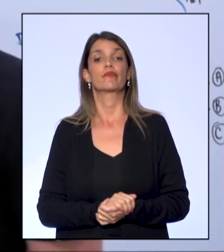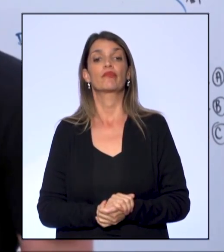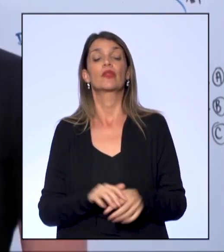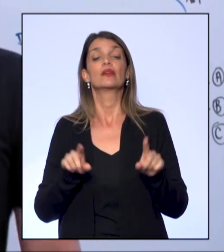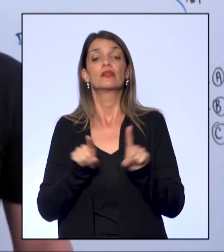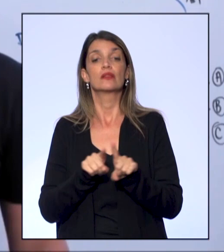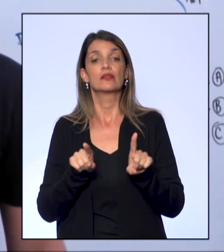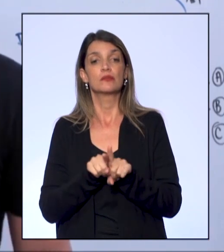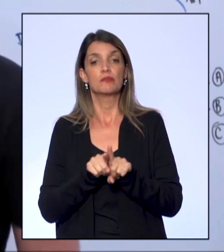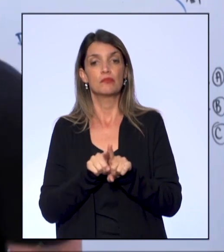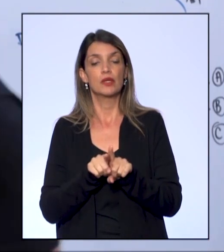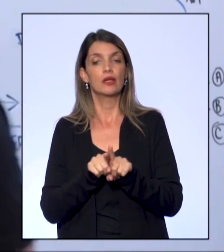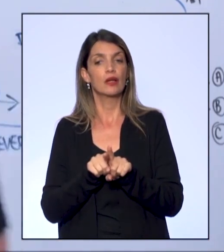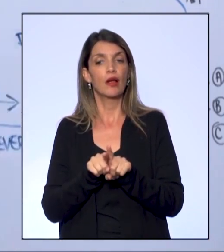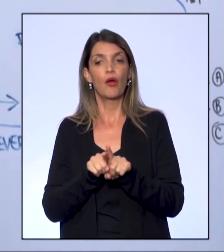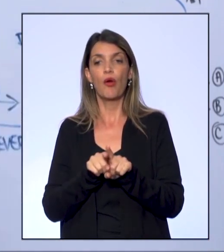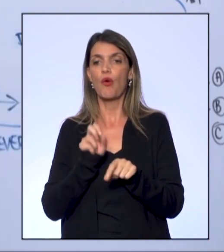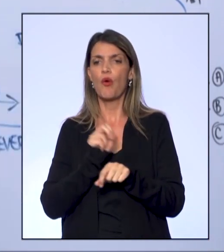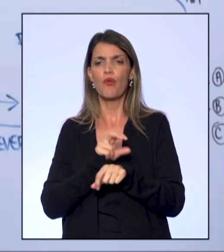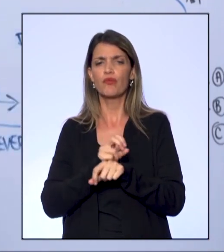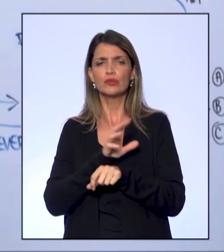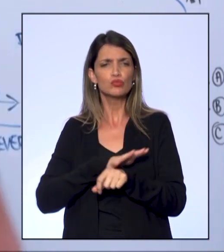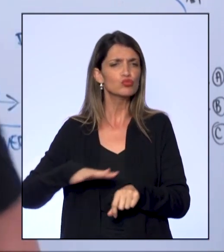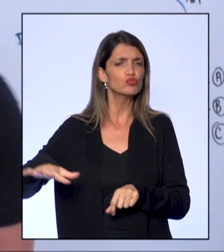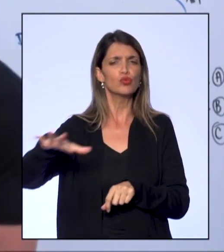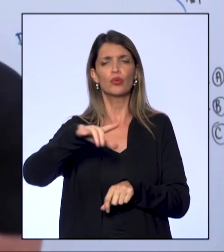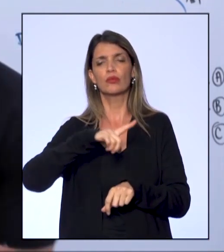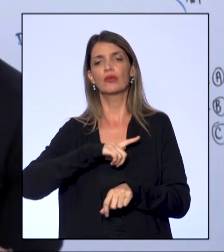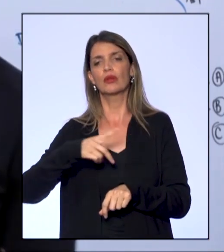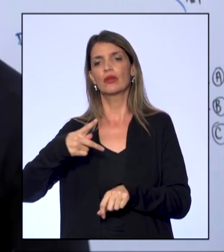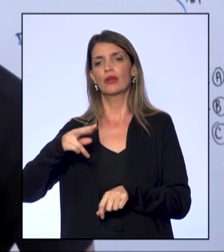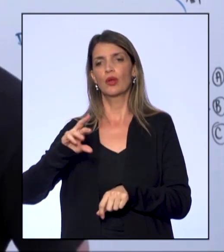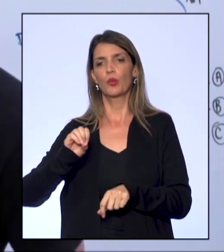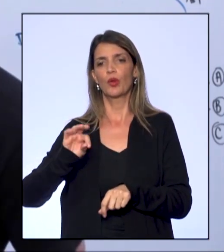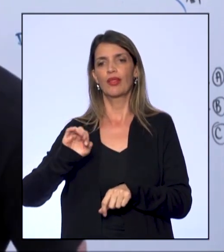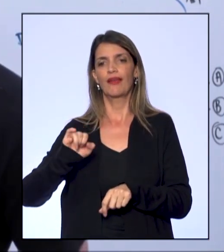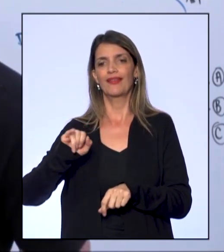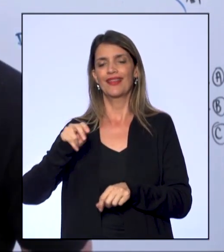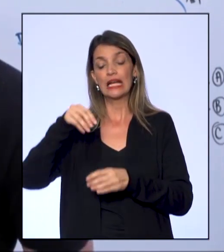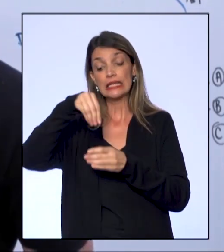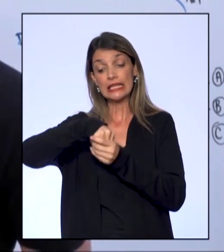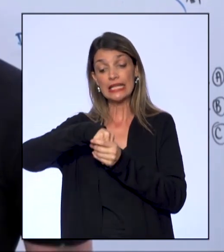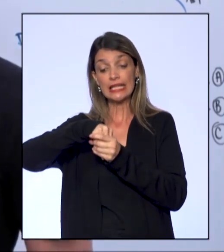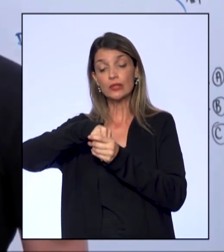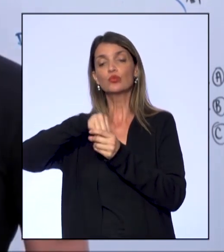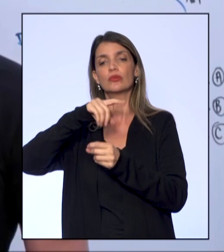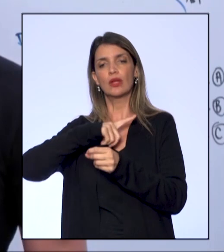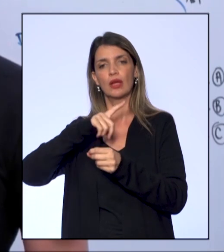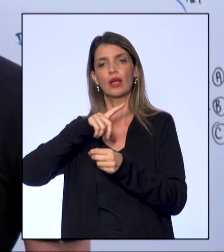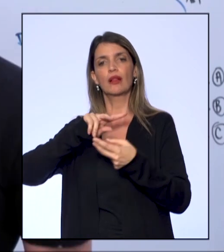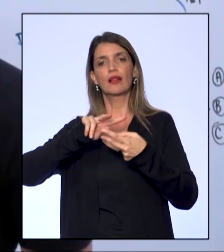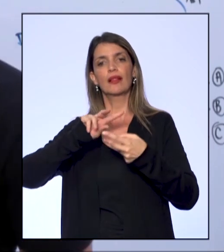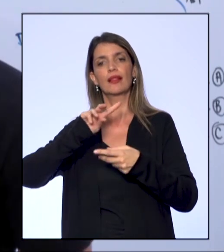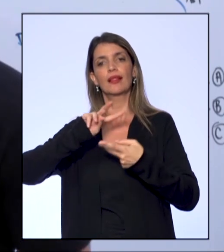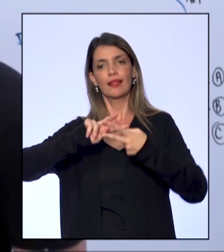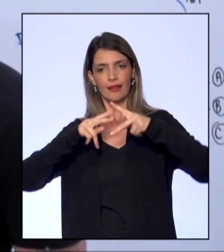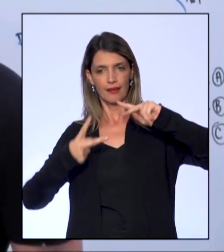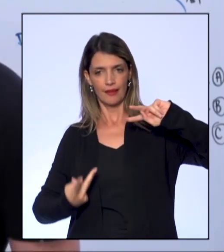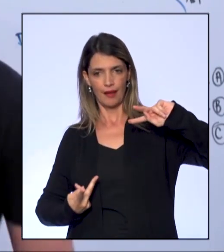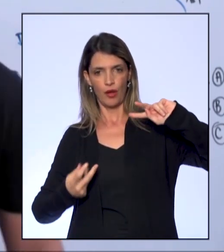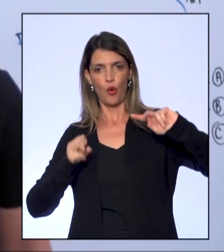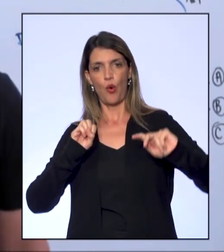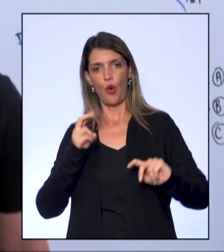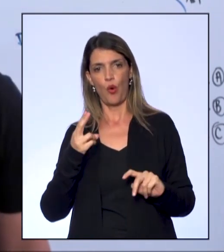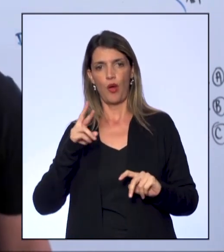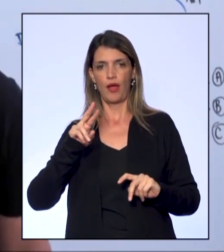tem. Agora, todo vírus ele tem uma estrutura proteica que dentro dela tem o DNA ou RNA. Como é o nome dessa estrutura proteica?